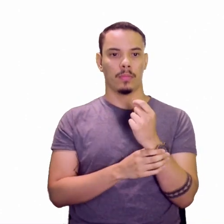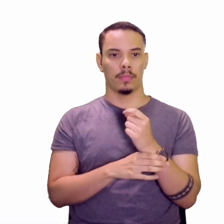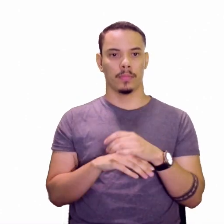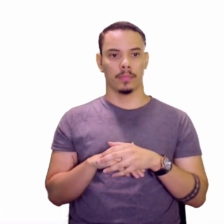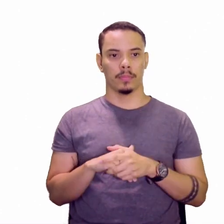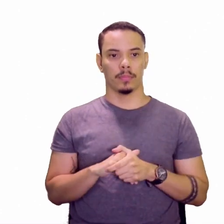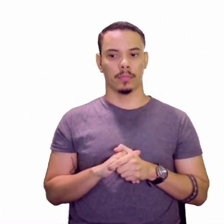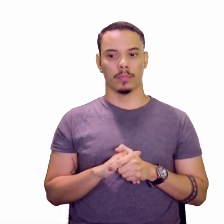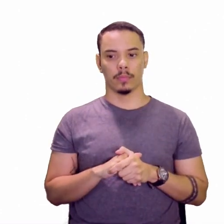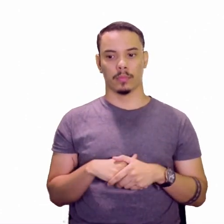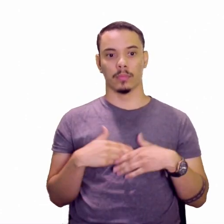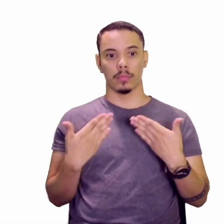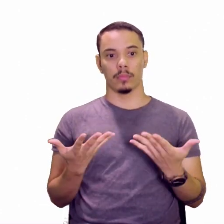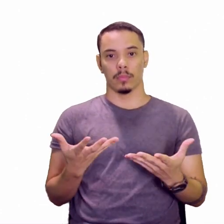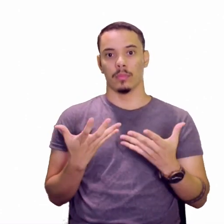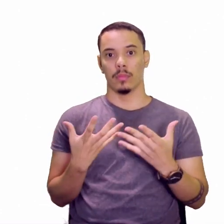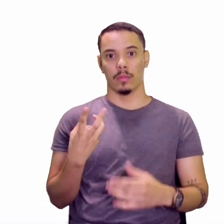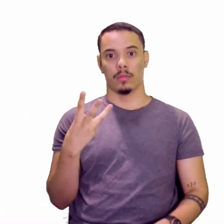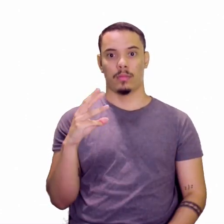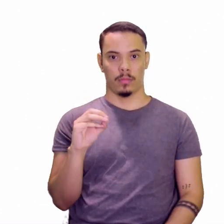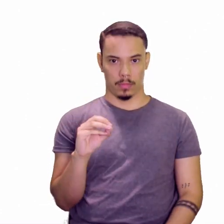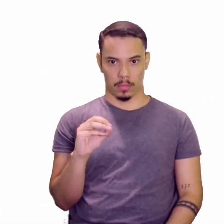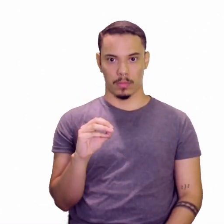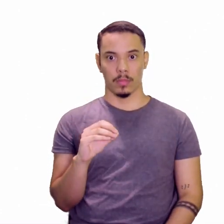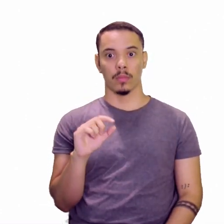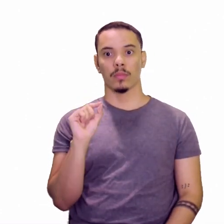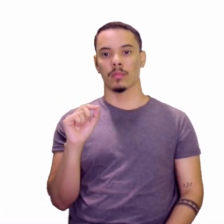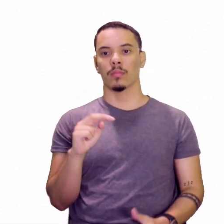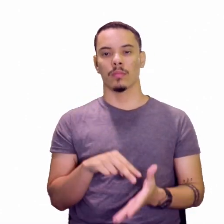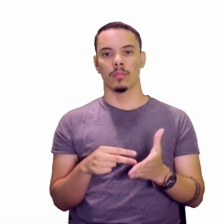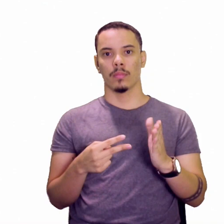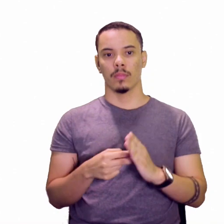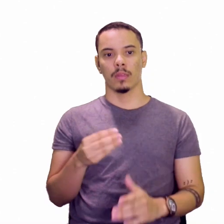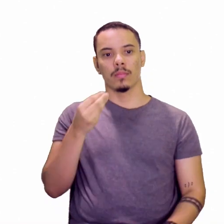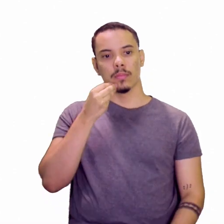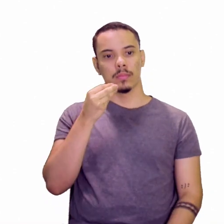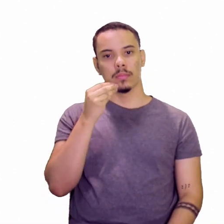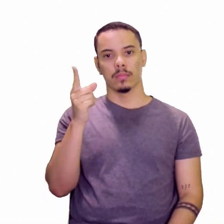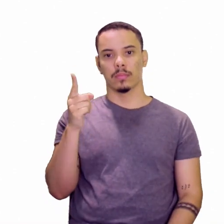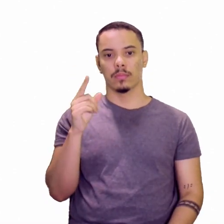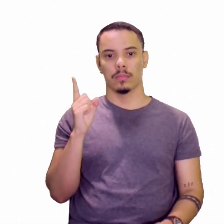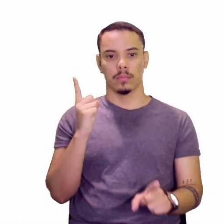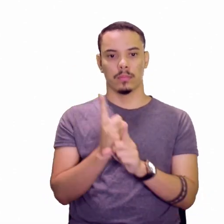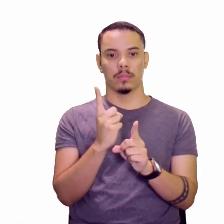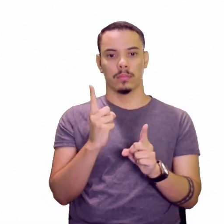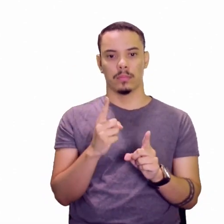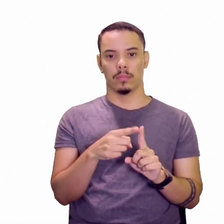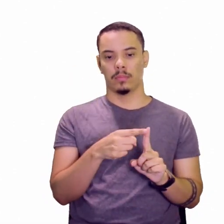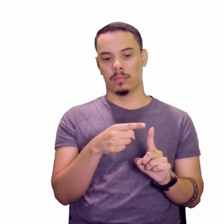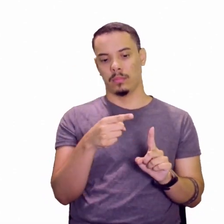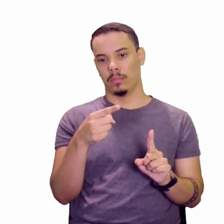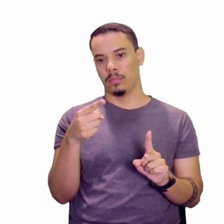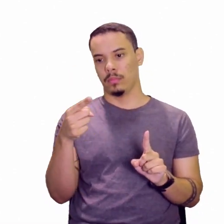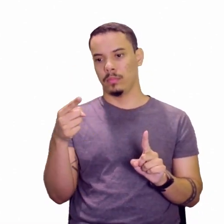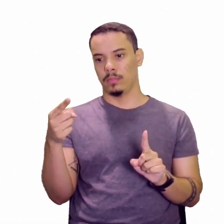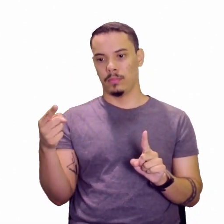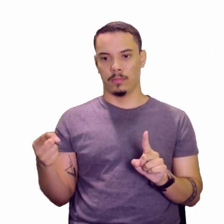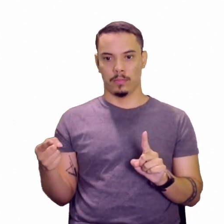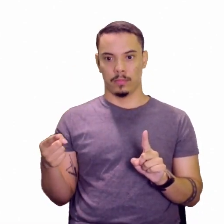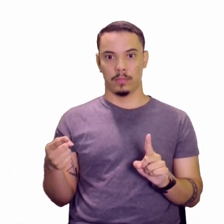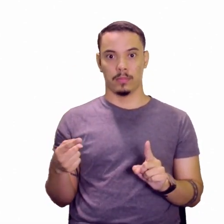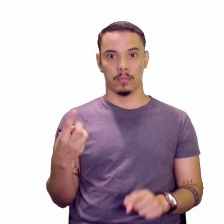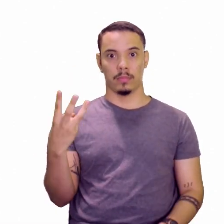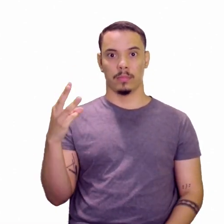tenho. Então, eu quero em 30. Ou seja, eu quero prever essa distância aqui quando eu estiver aqui, pá, num tempozão aqui